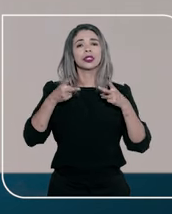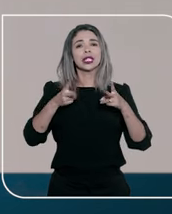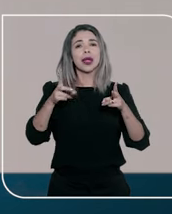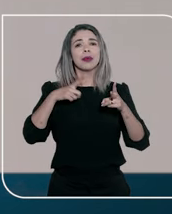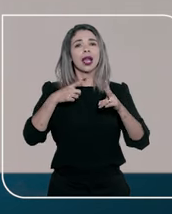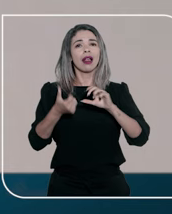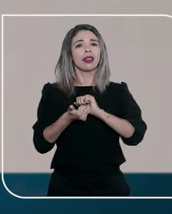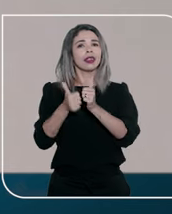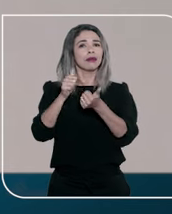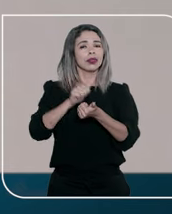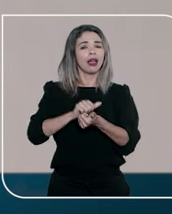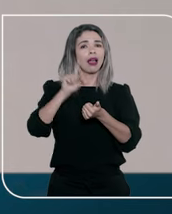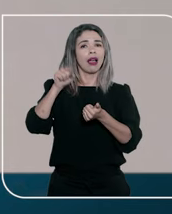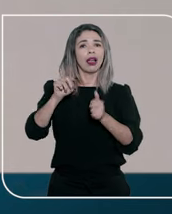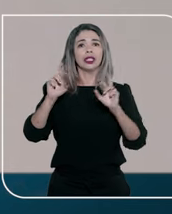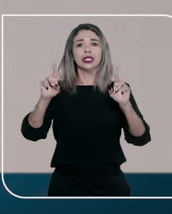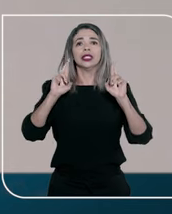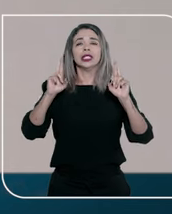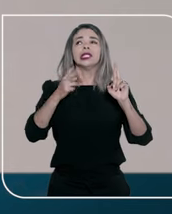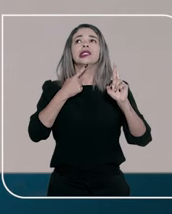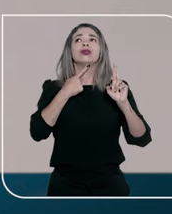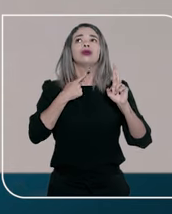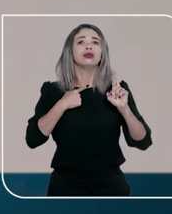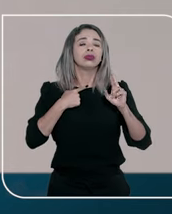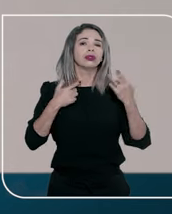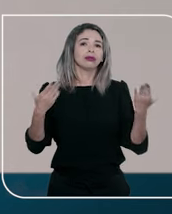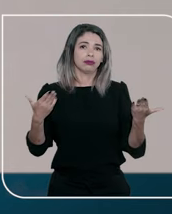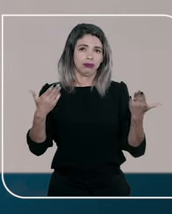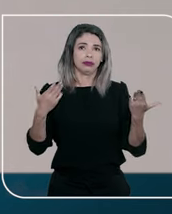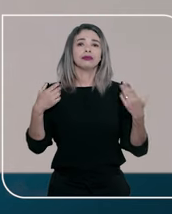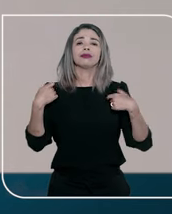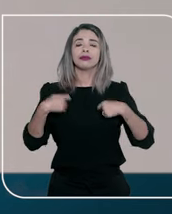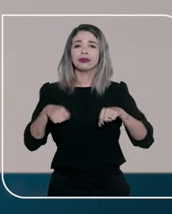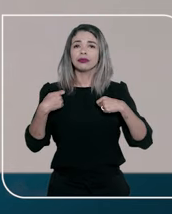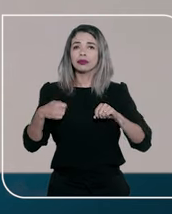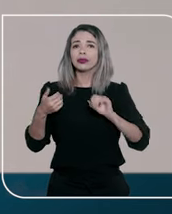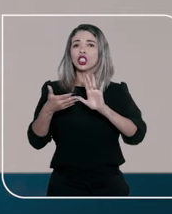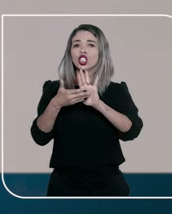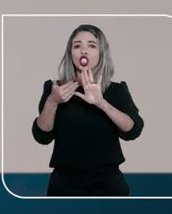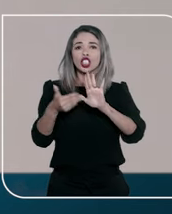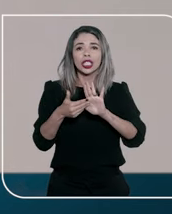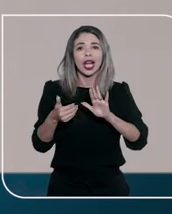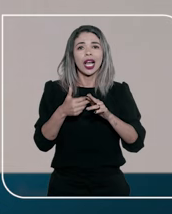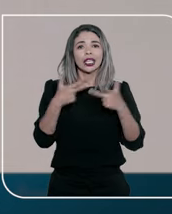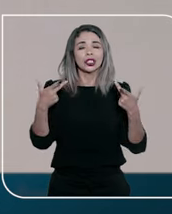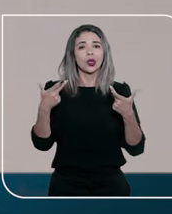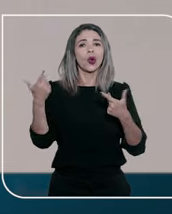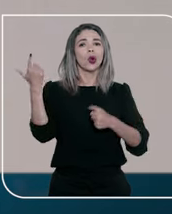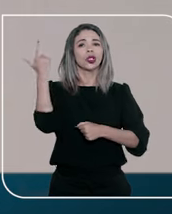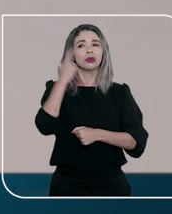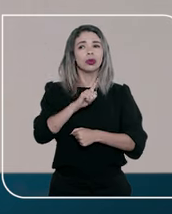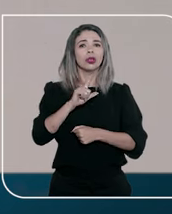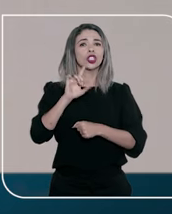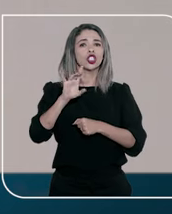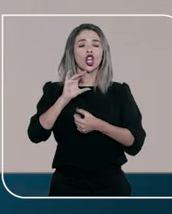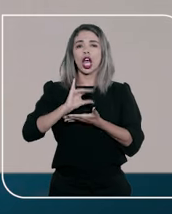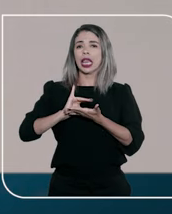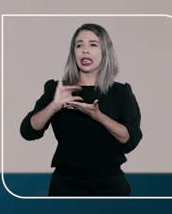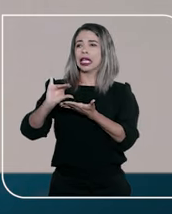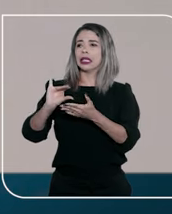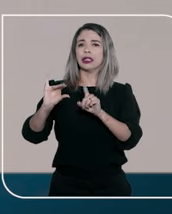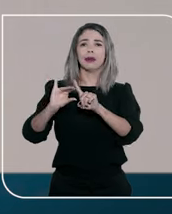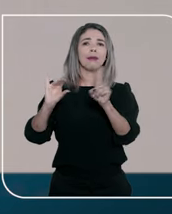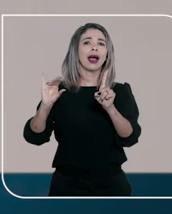à expectativa, eu acho que tem que se adequar, tem que se retirar os incentivos para a busca de indenizações que não seriam devidas nem aqui,